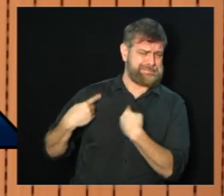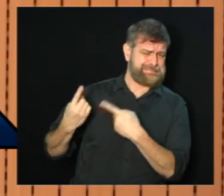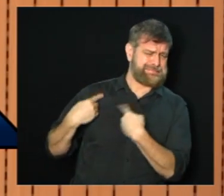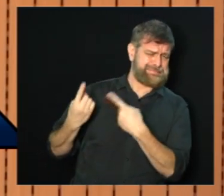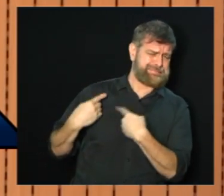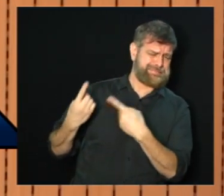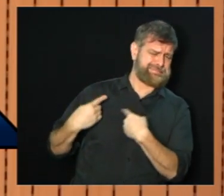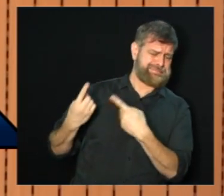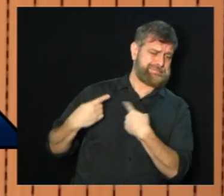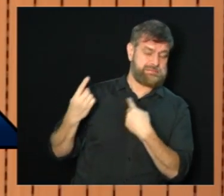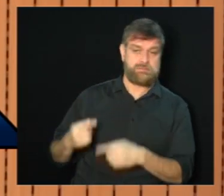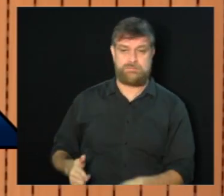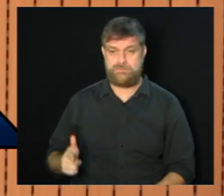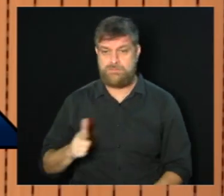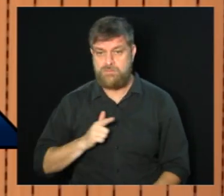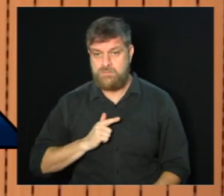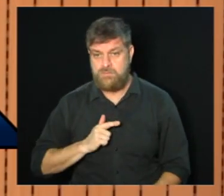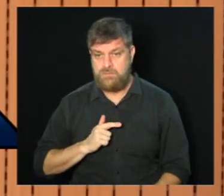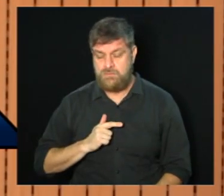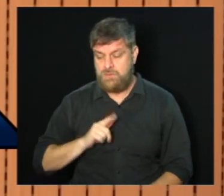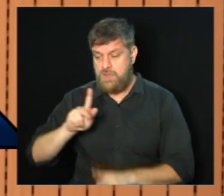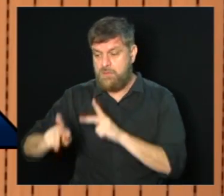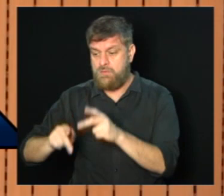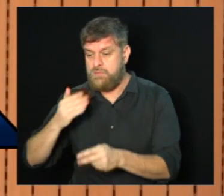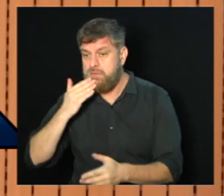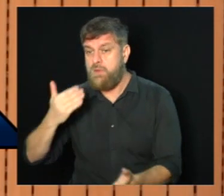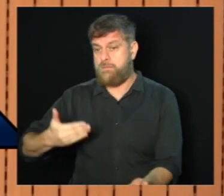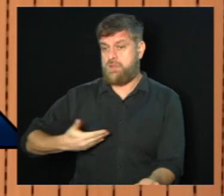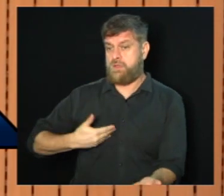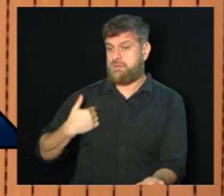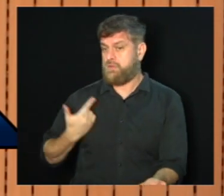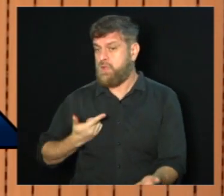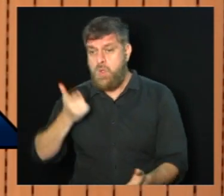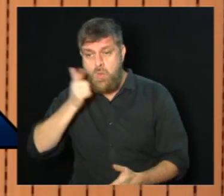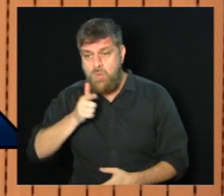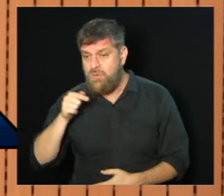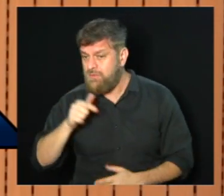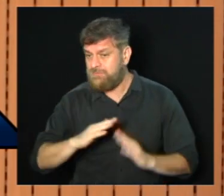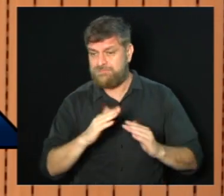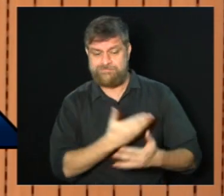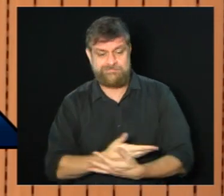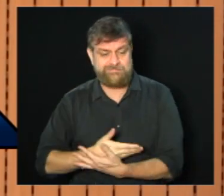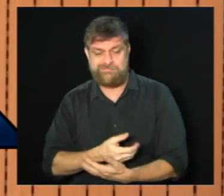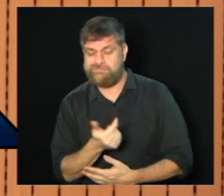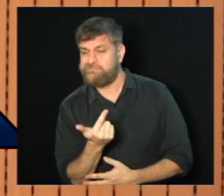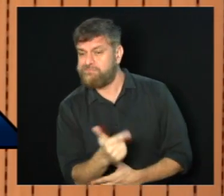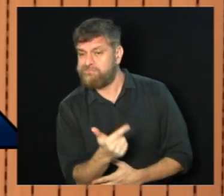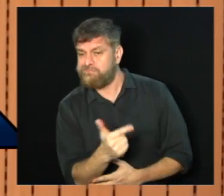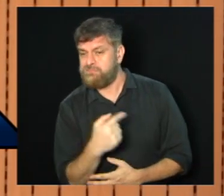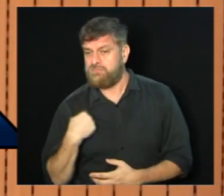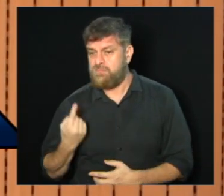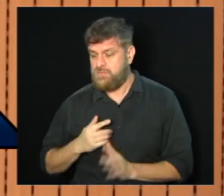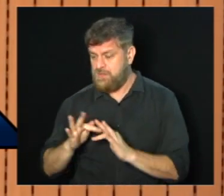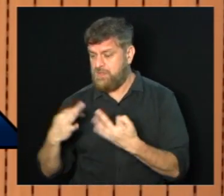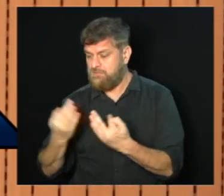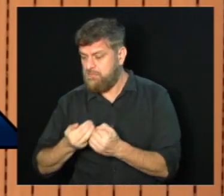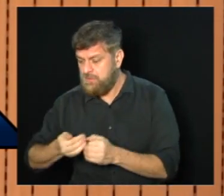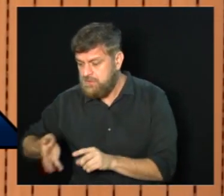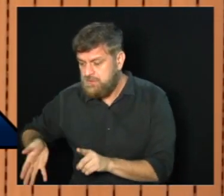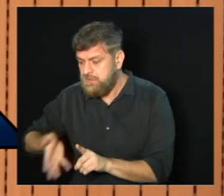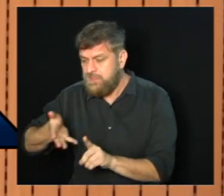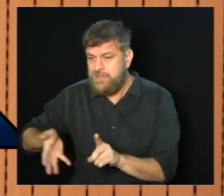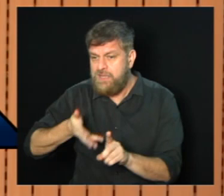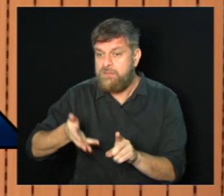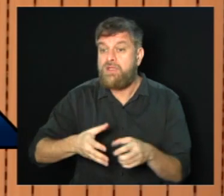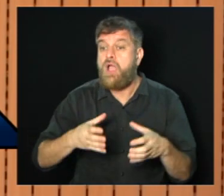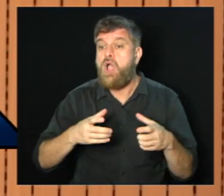vezes chega até nós, a população, cobrando que não conseguiu uma vaga. Nós temos que encaminhar essa família até o Conselho